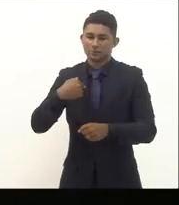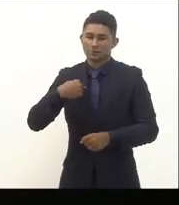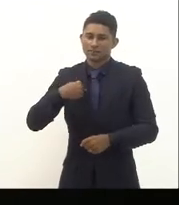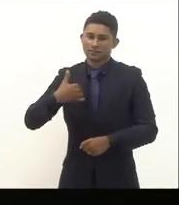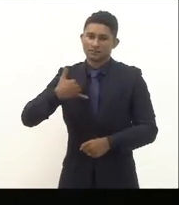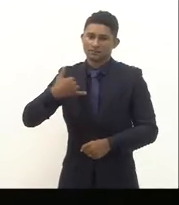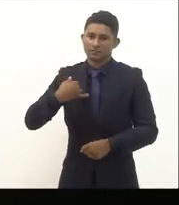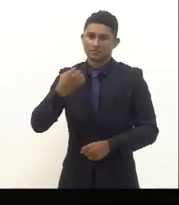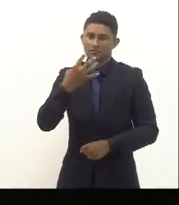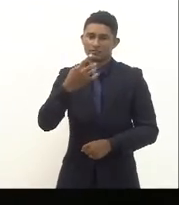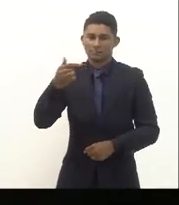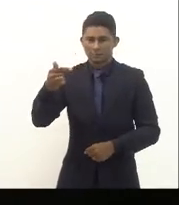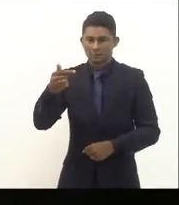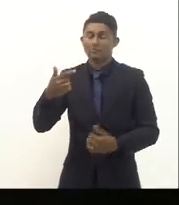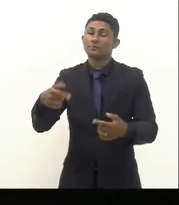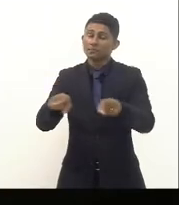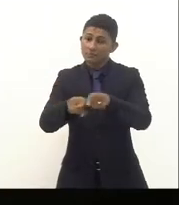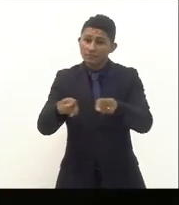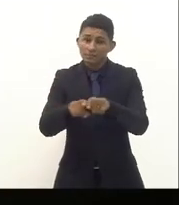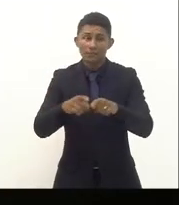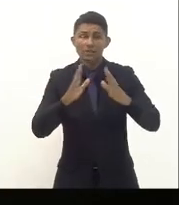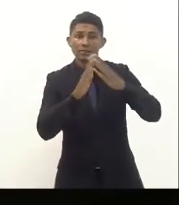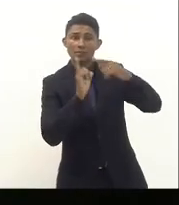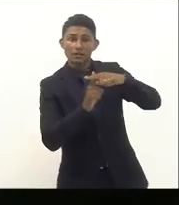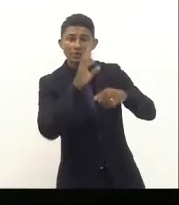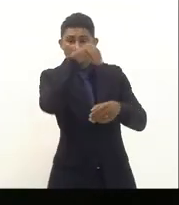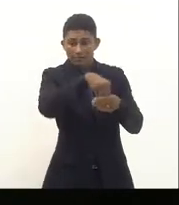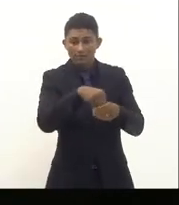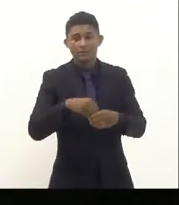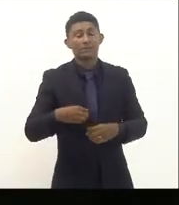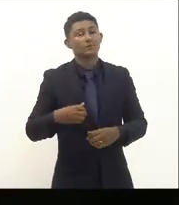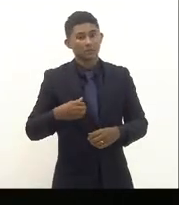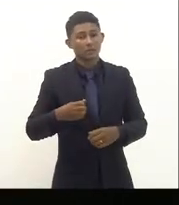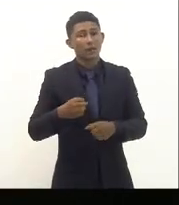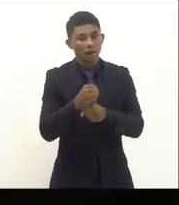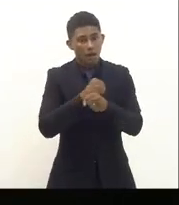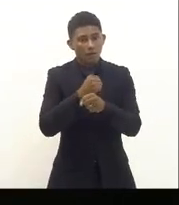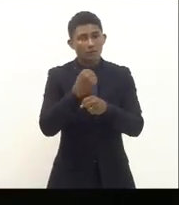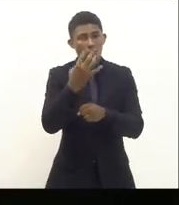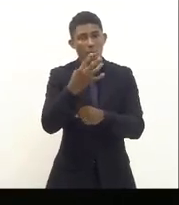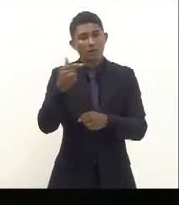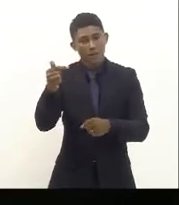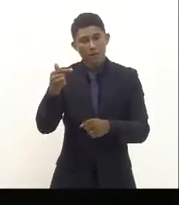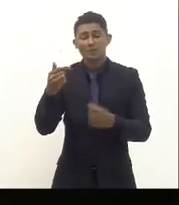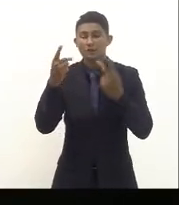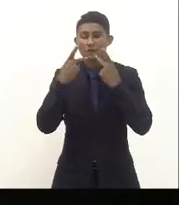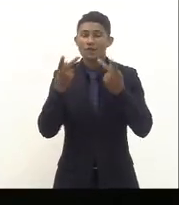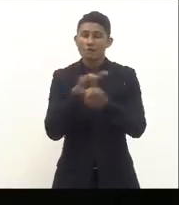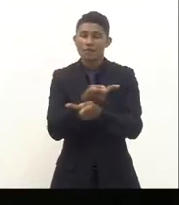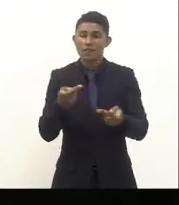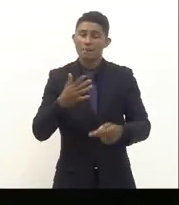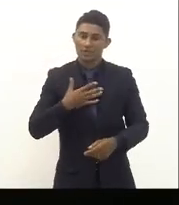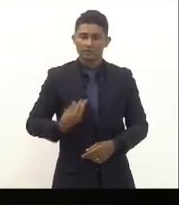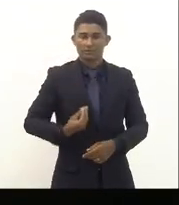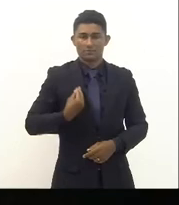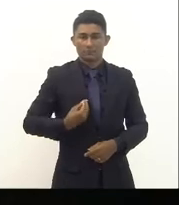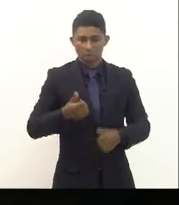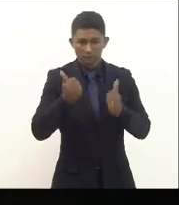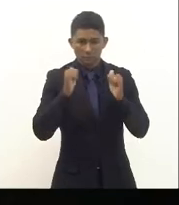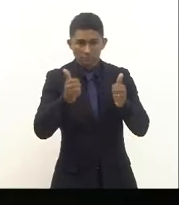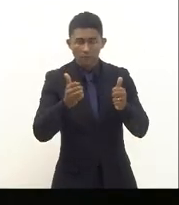e Tenho 47 anos de igreja evangélica bom então eu vou falar do que eu sempre Vivi